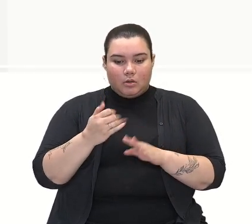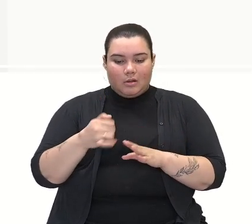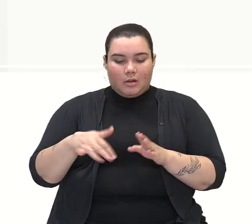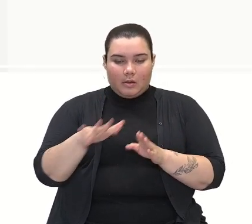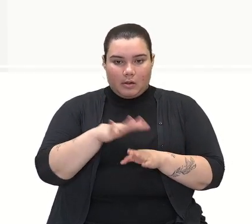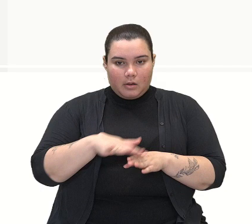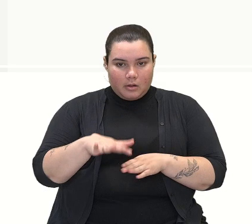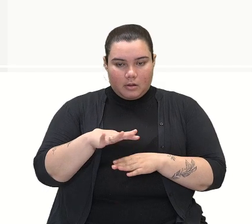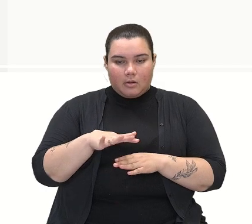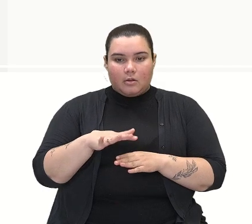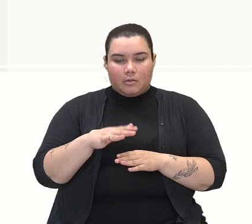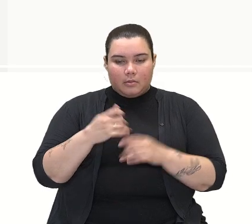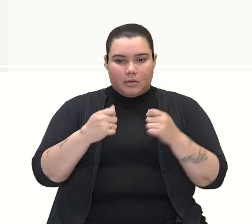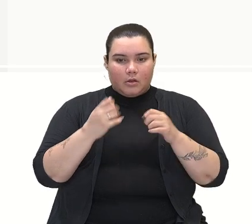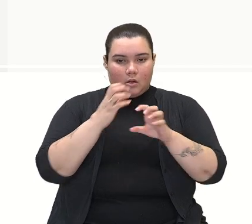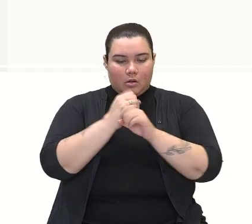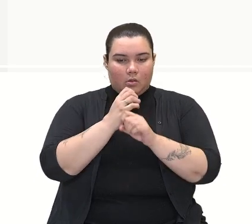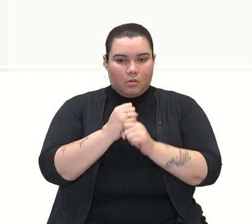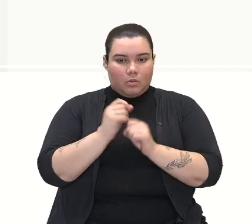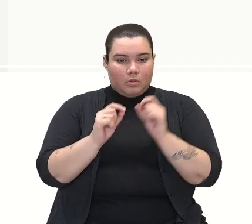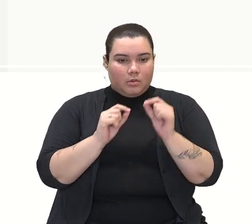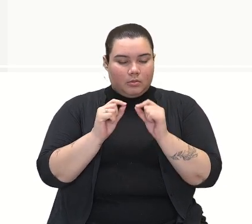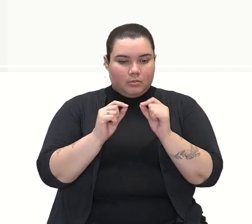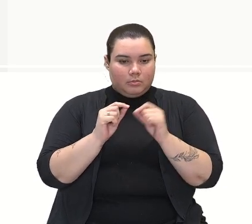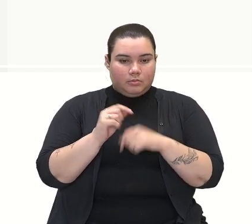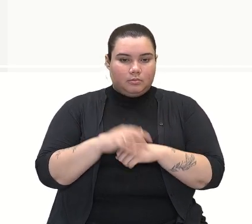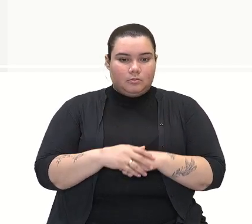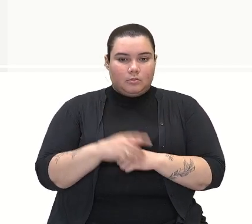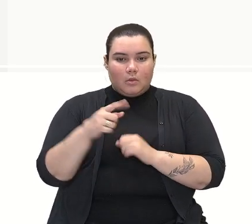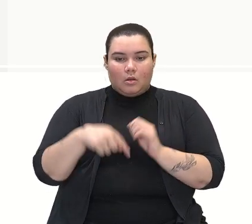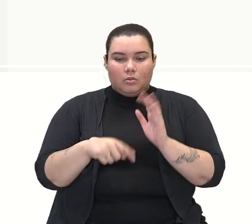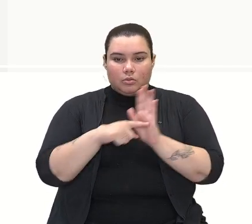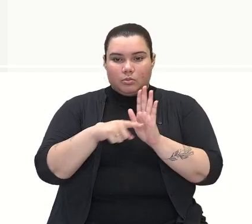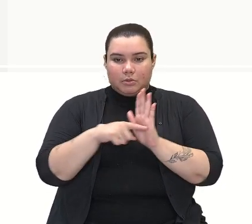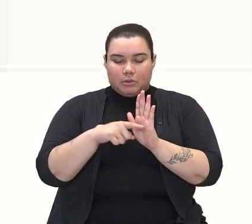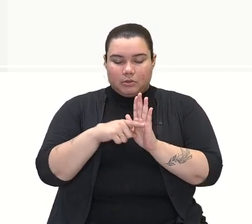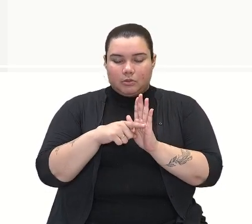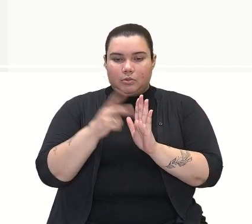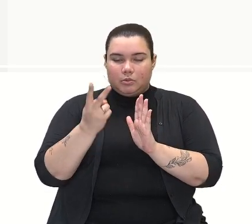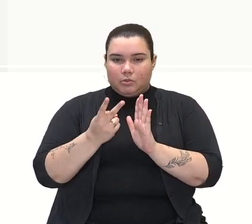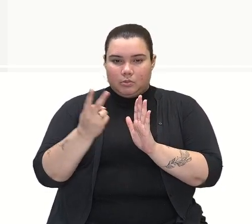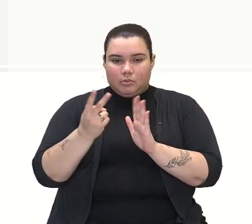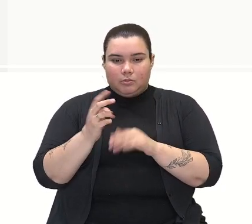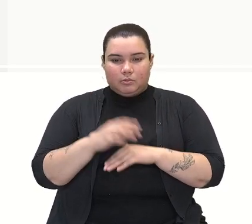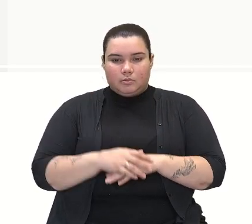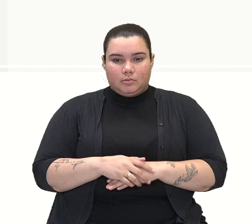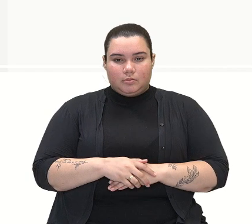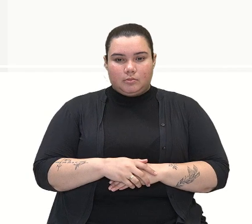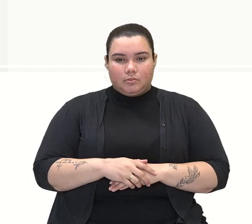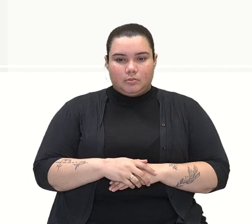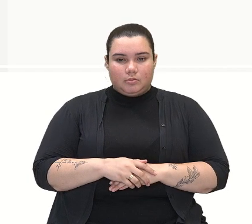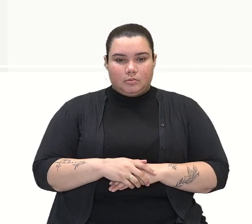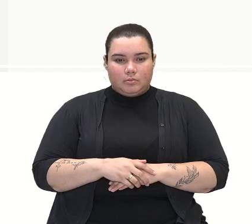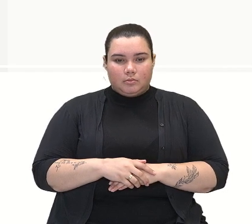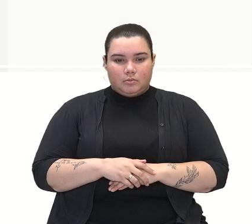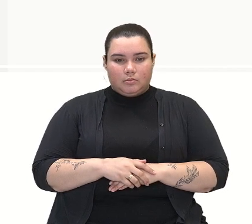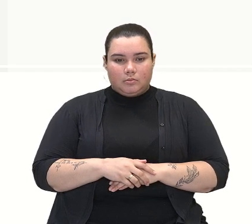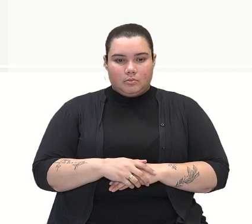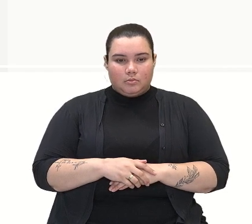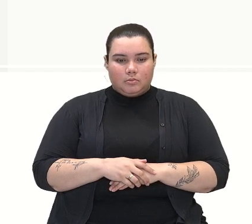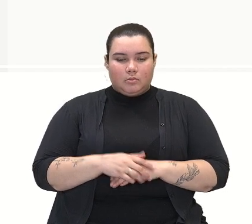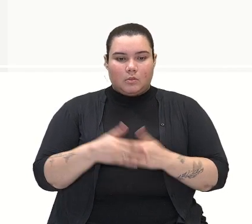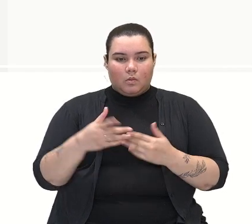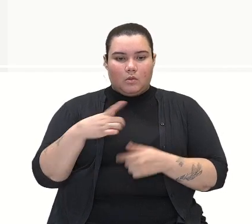grama, a gente vai ter que calcular, então, a subtração dos dois, tá? Então, eu vou chamar isso aqui, ó, de área